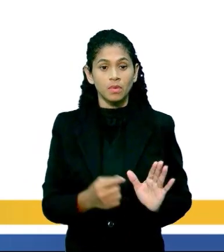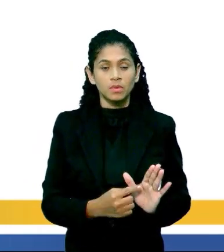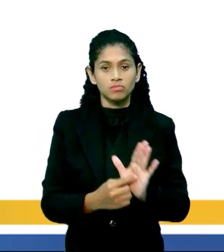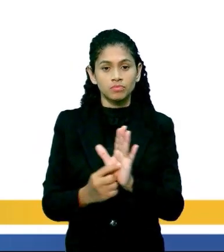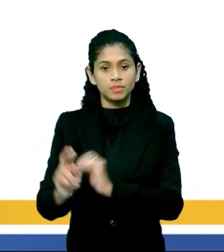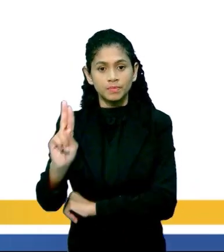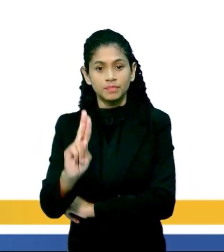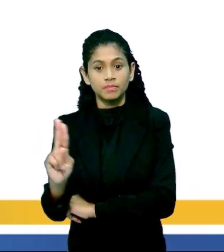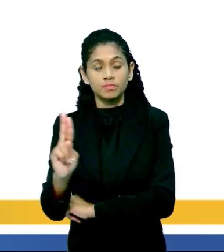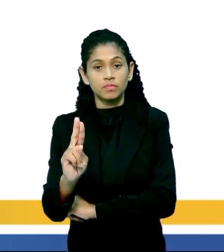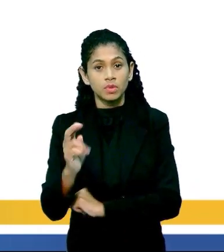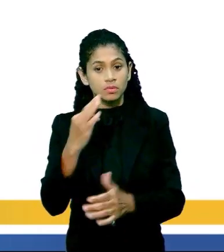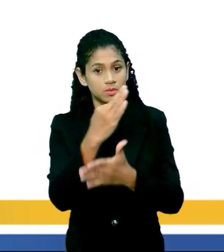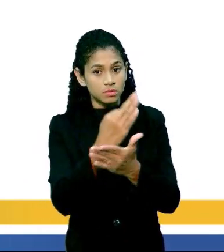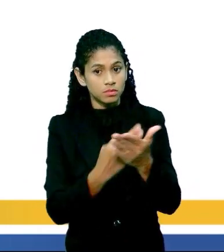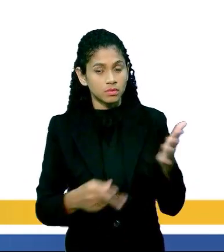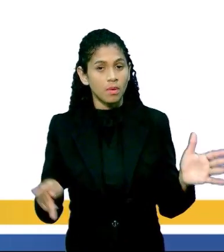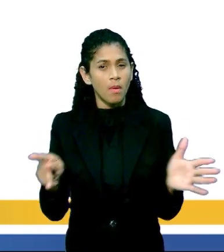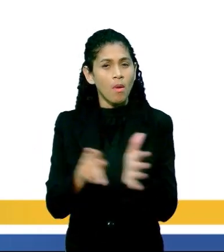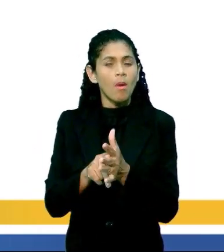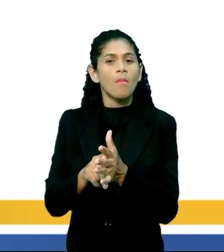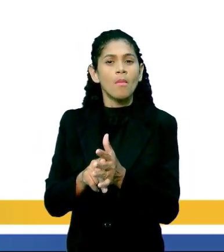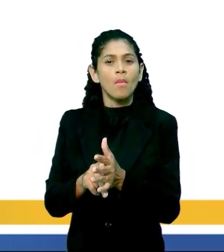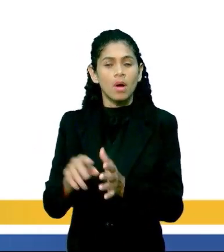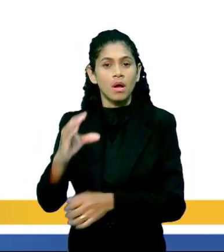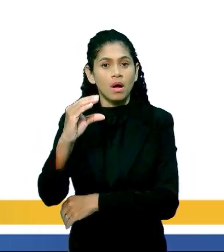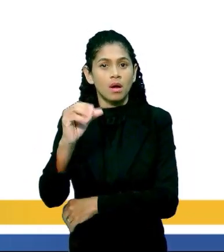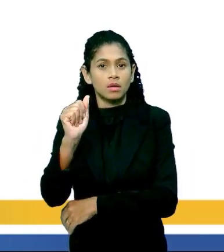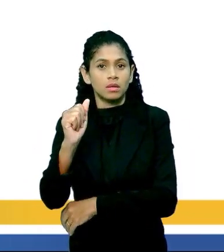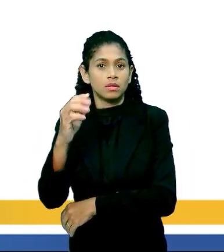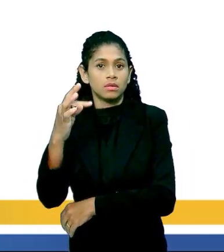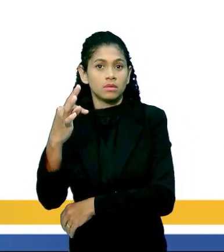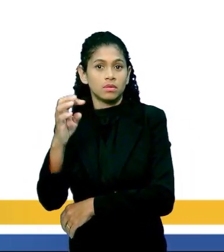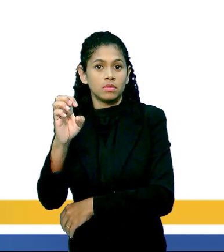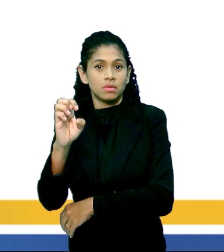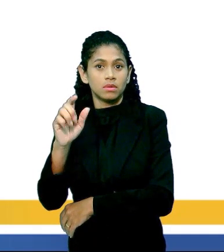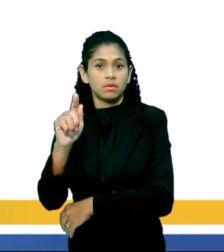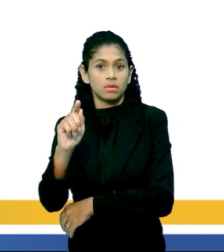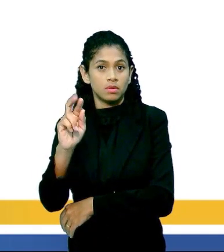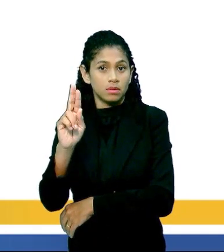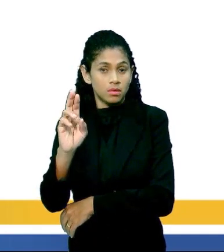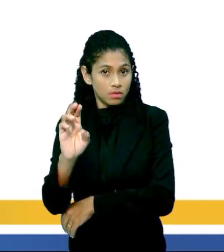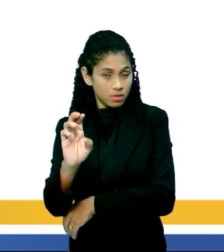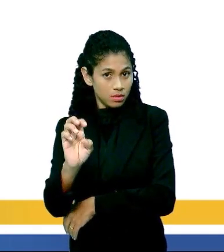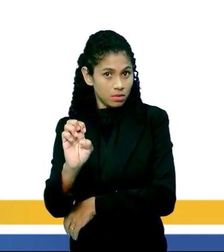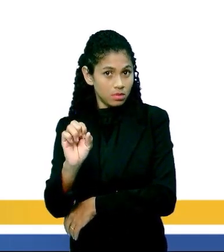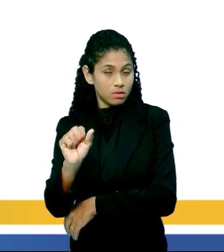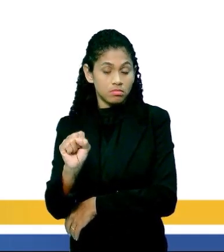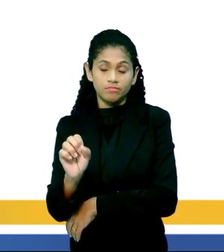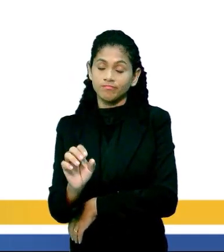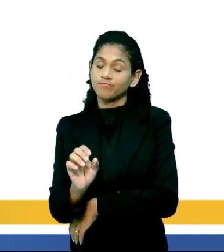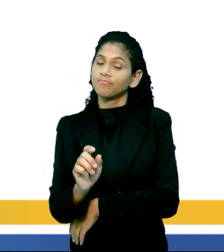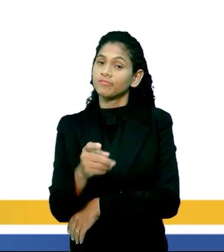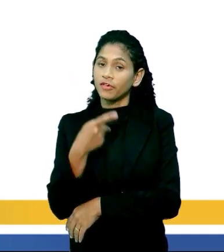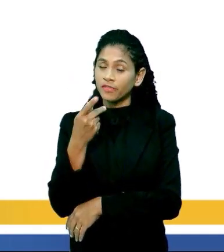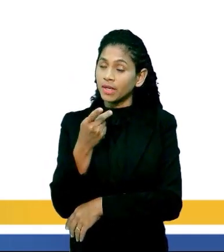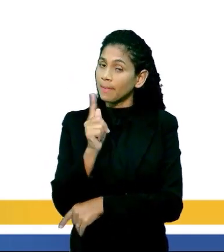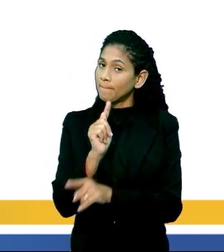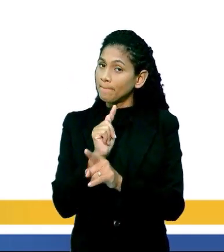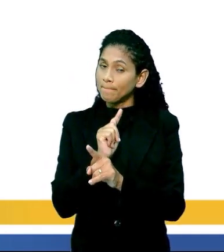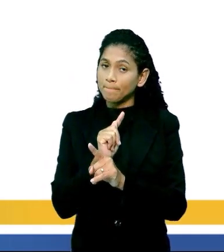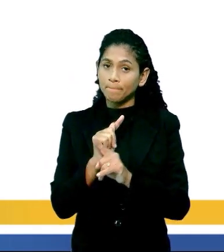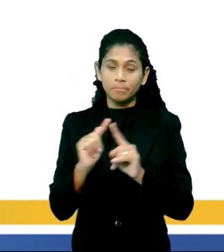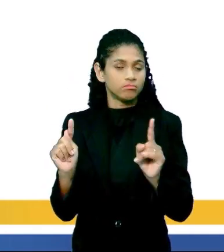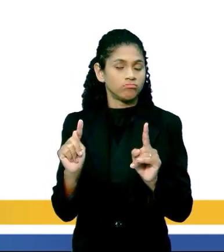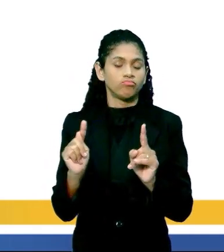a utilidade desses textos para a catequese. Cita a catequese, mas também não é a estratégia, tá,